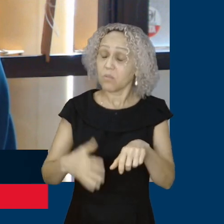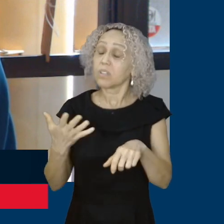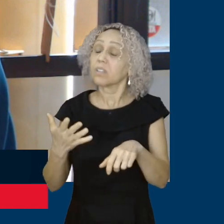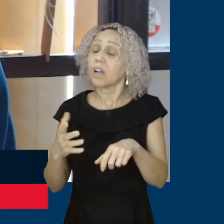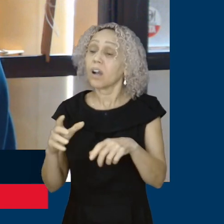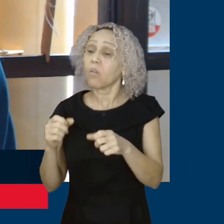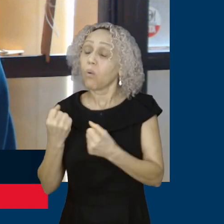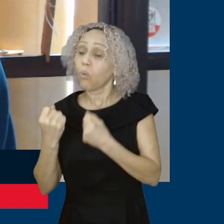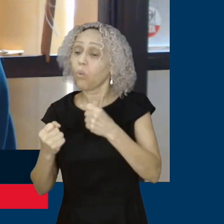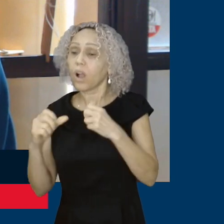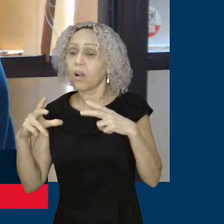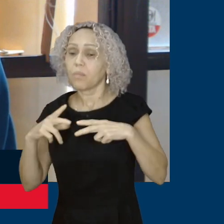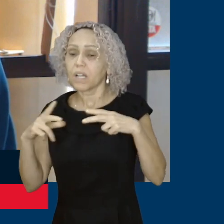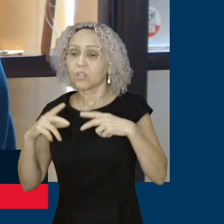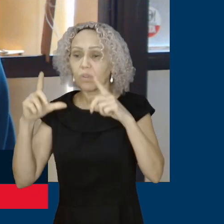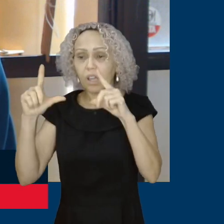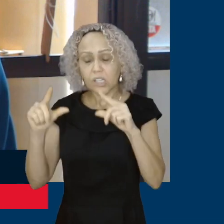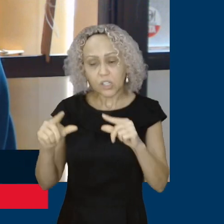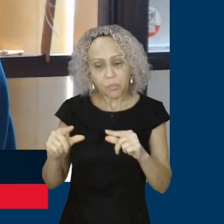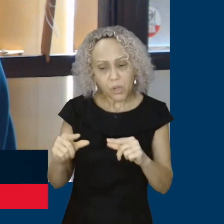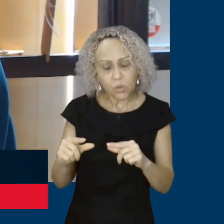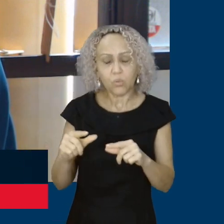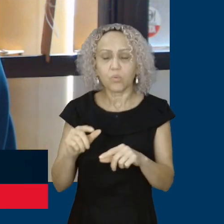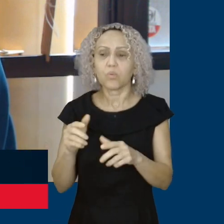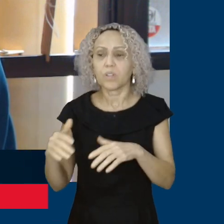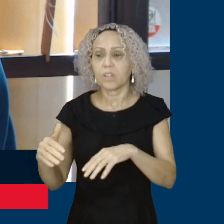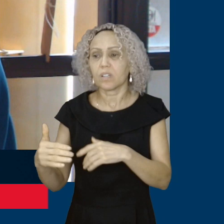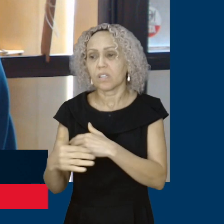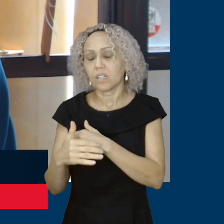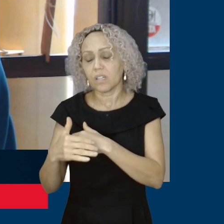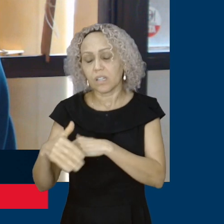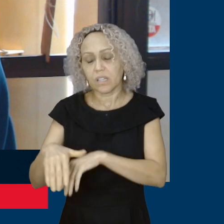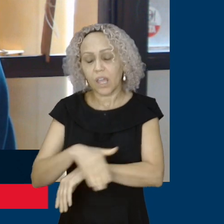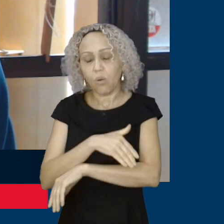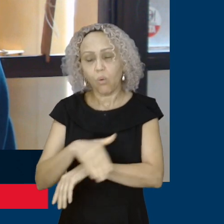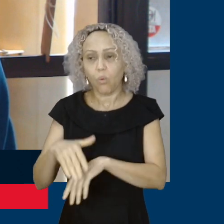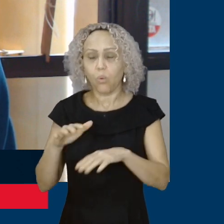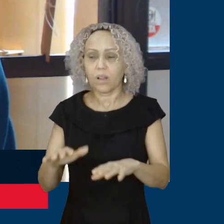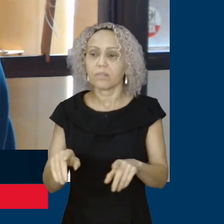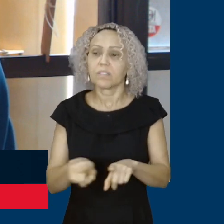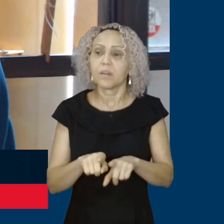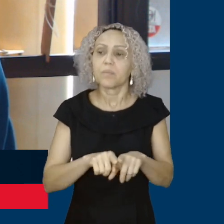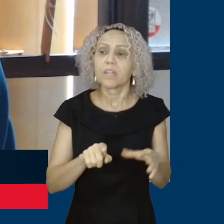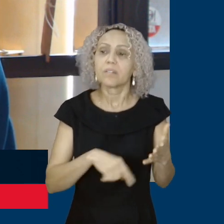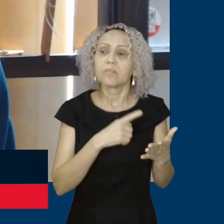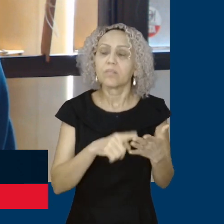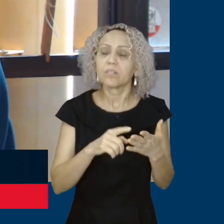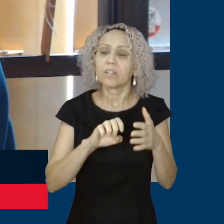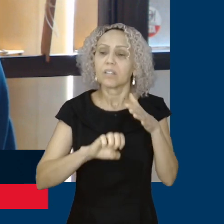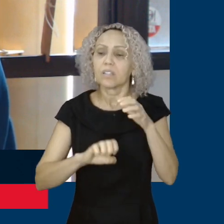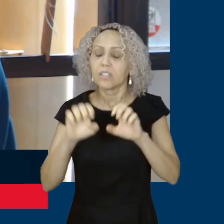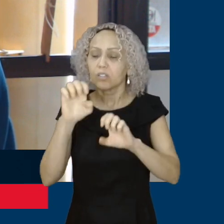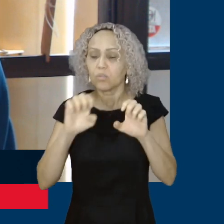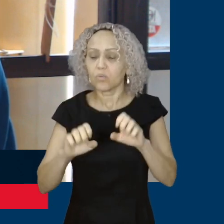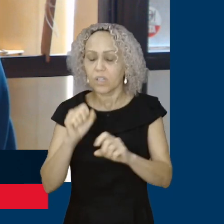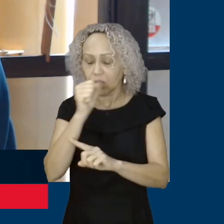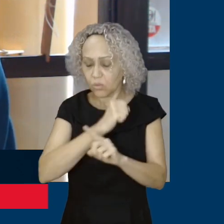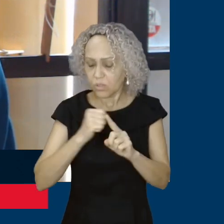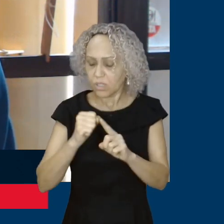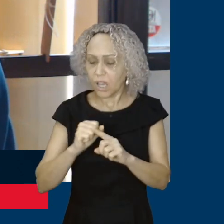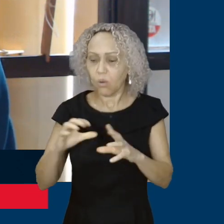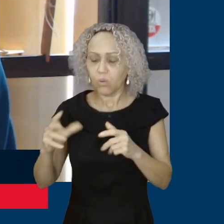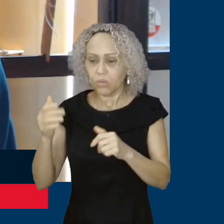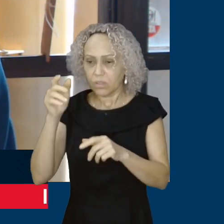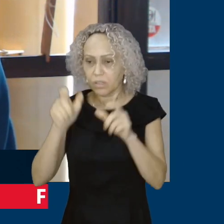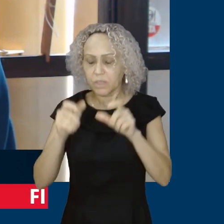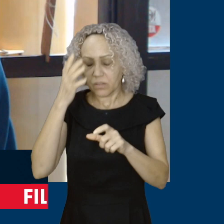cidades. Quando a gente fala assim, por exemplo, uma outra área que tem a ver com infraestrutura social inclusiva, todo mundo sabe